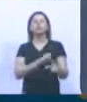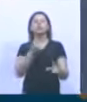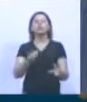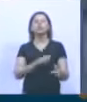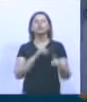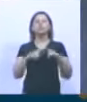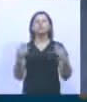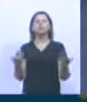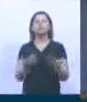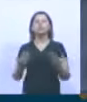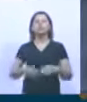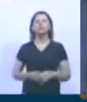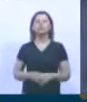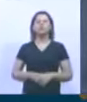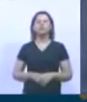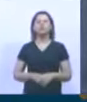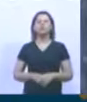agora faça assim: